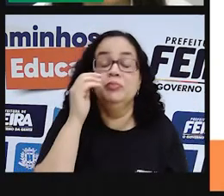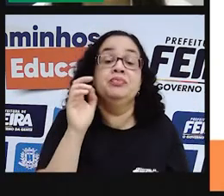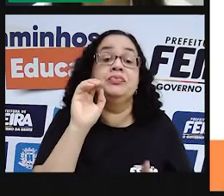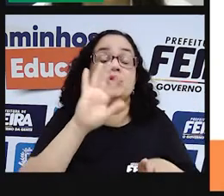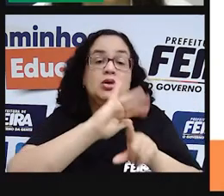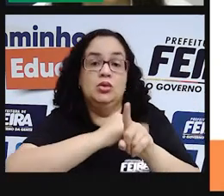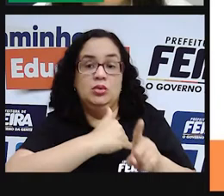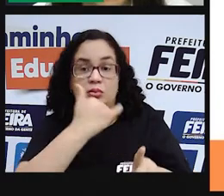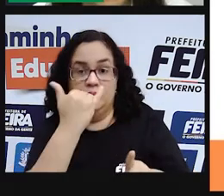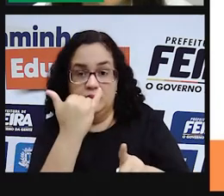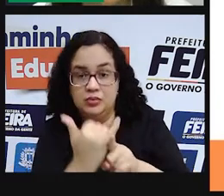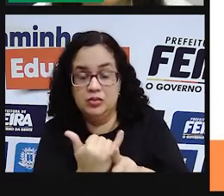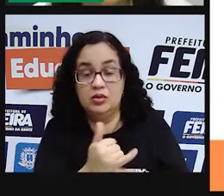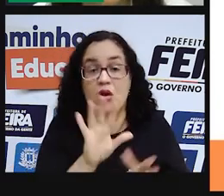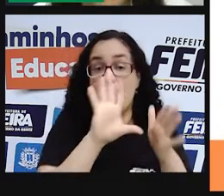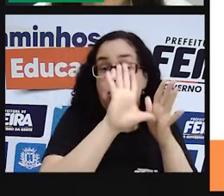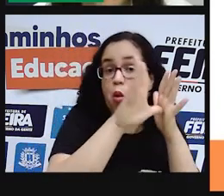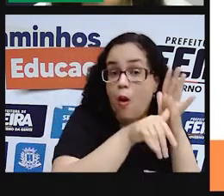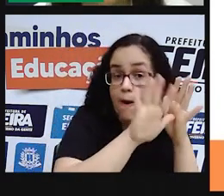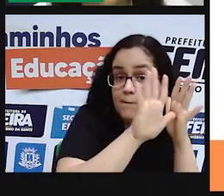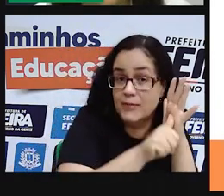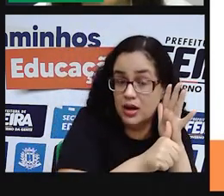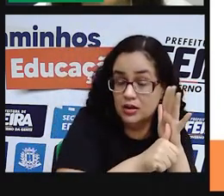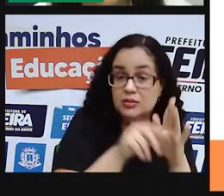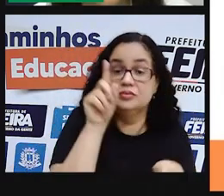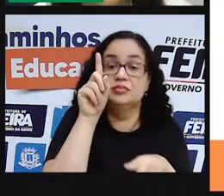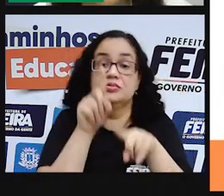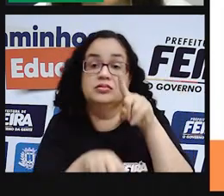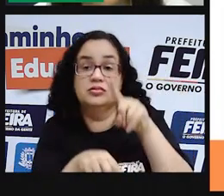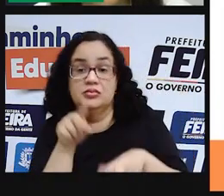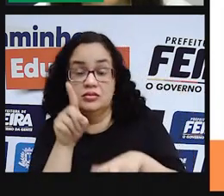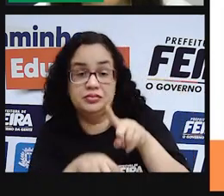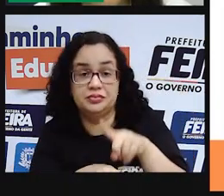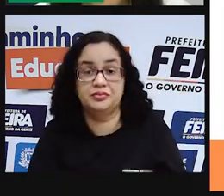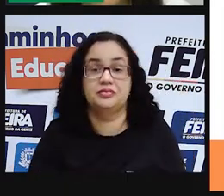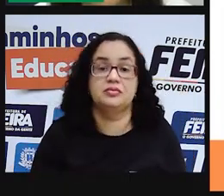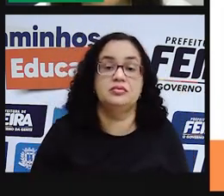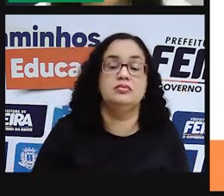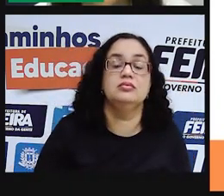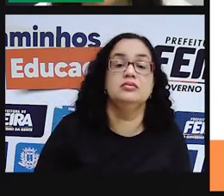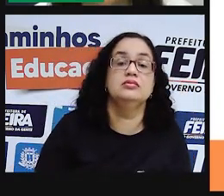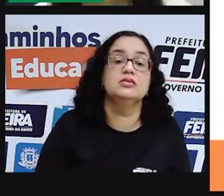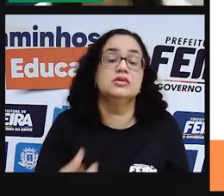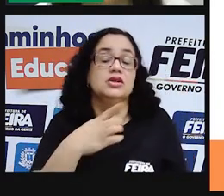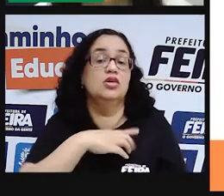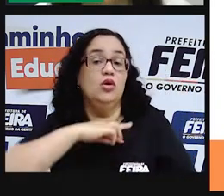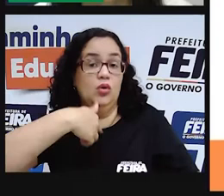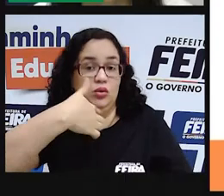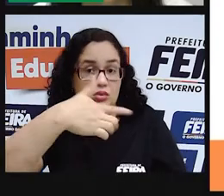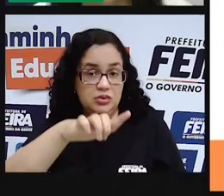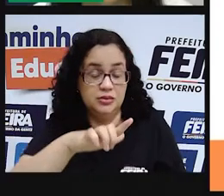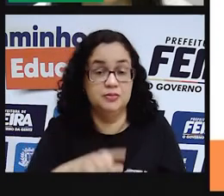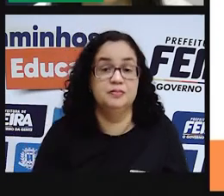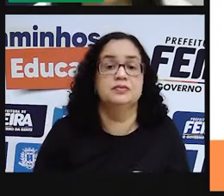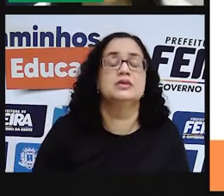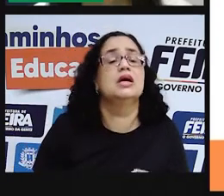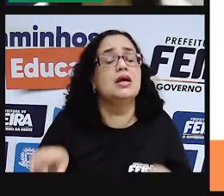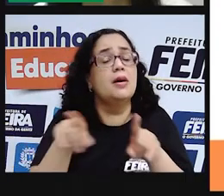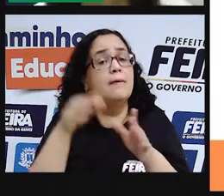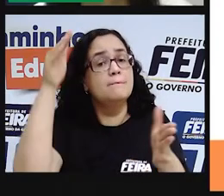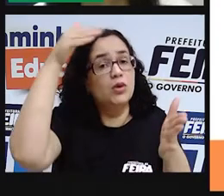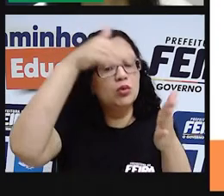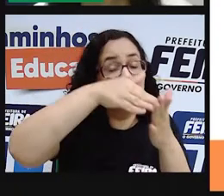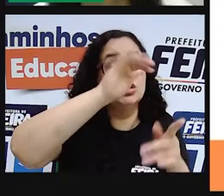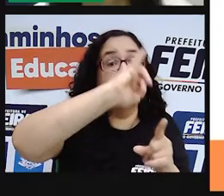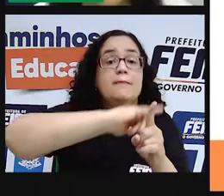material: furtar, roubar, destruir pertences de outrem. E por